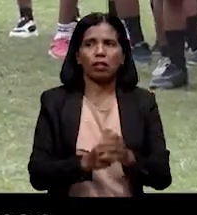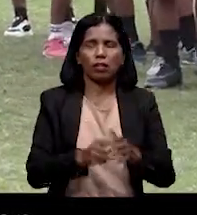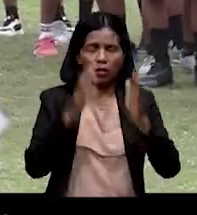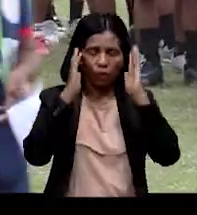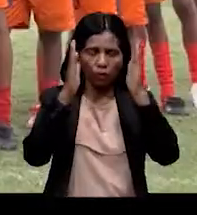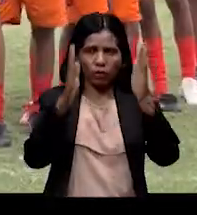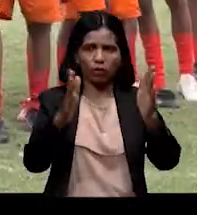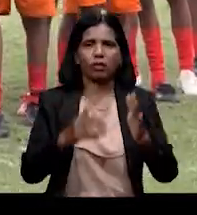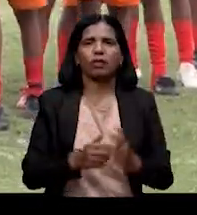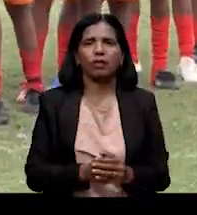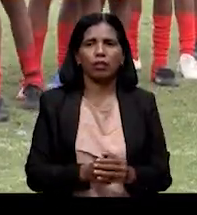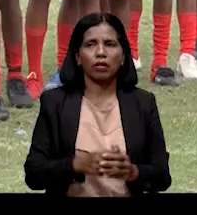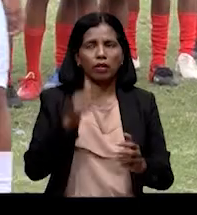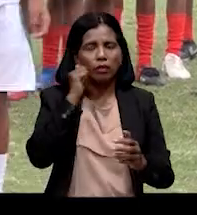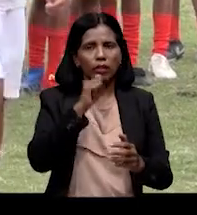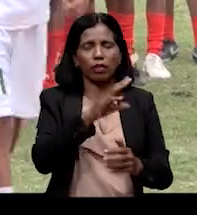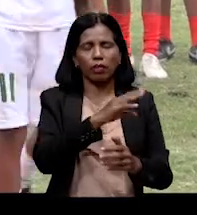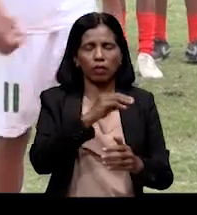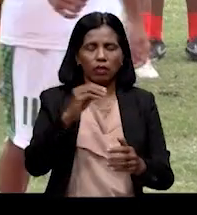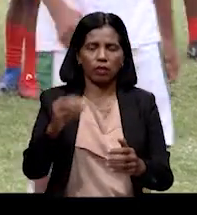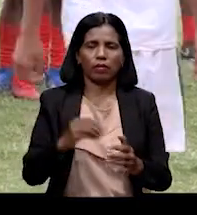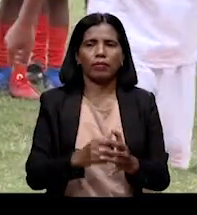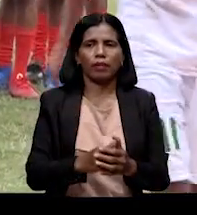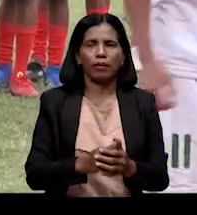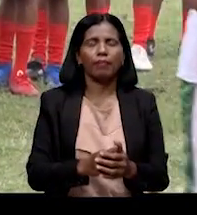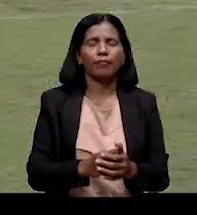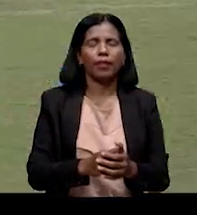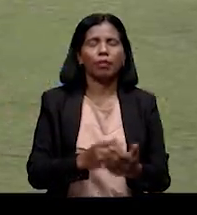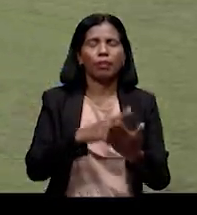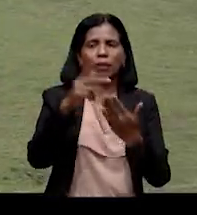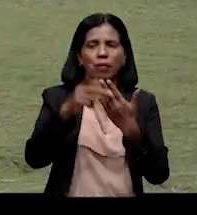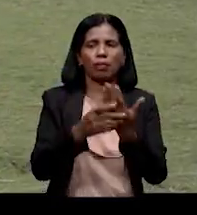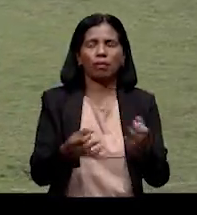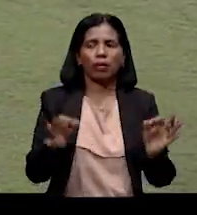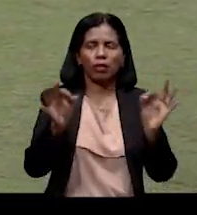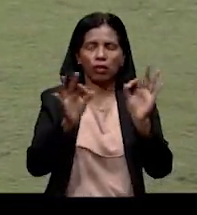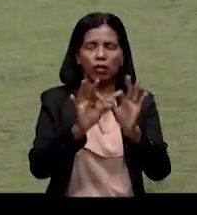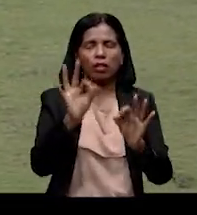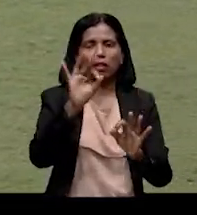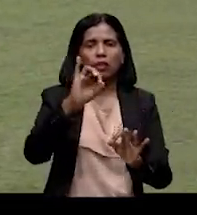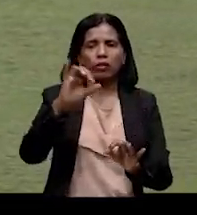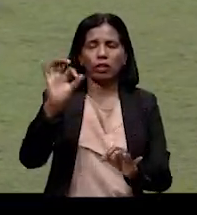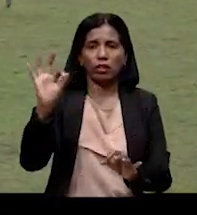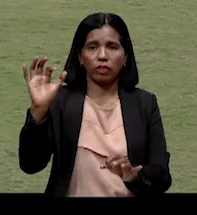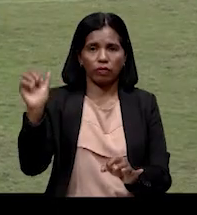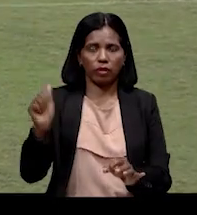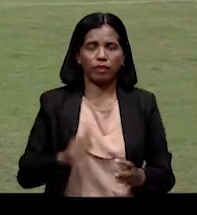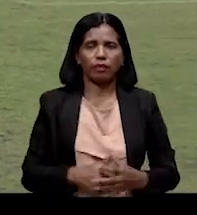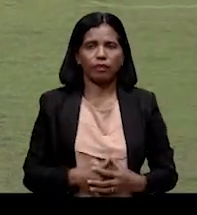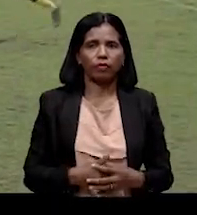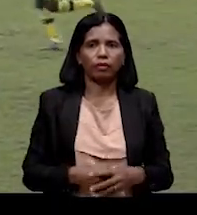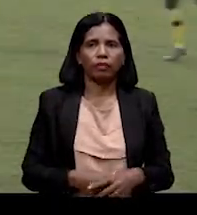juvenil feto inklui futsal. Tambah saya nesan program prioritas IA FIFA. Jimmy Fernandez, GMN.